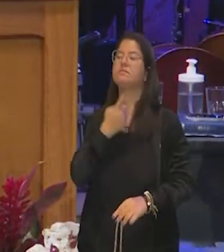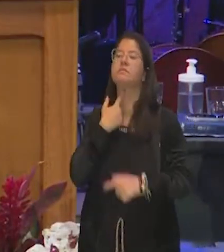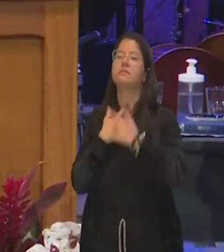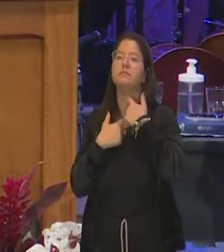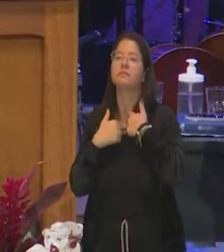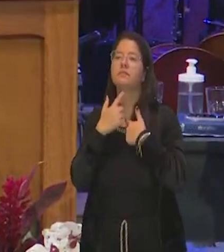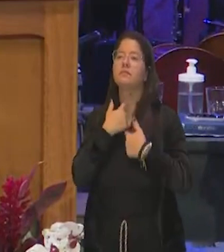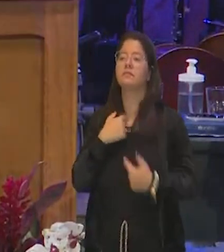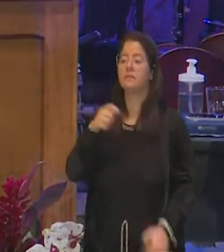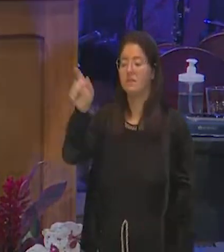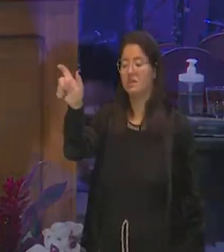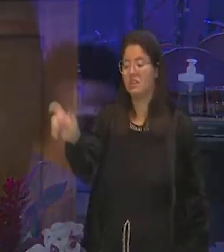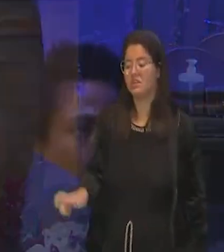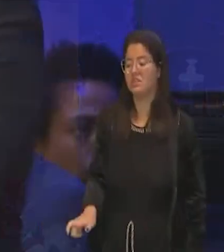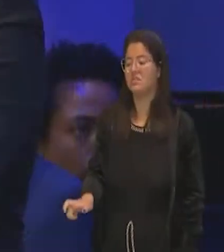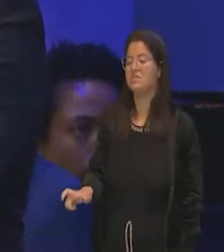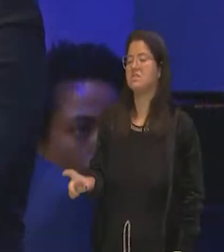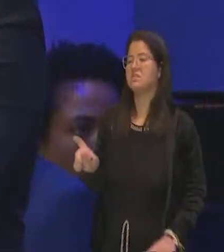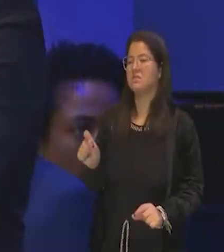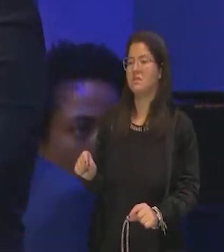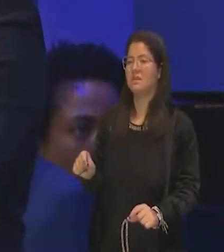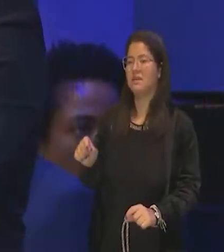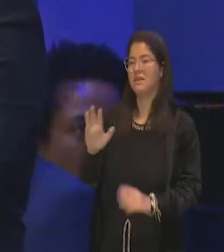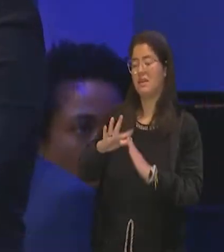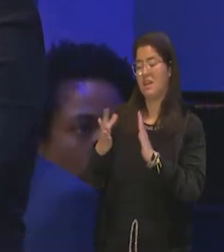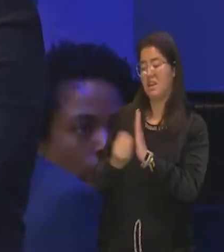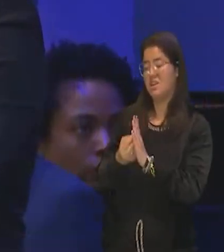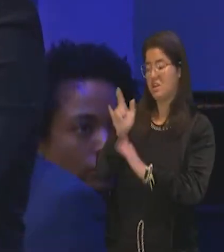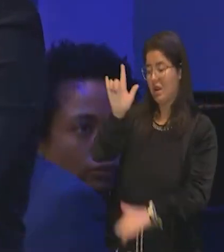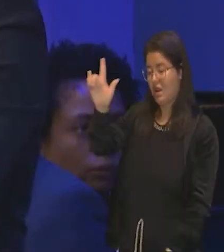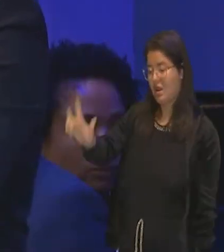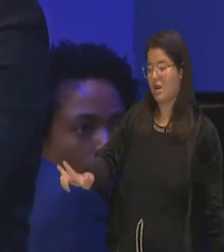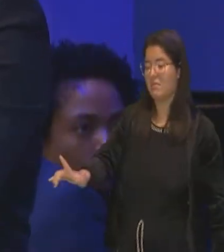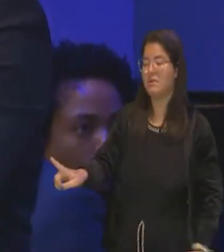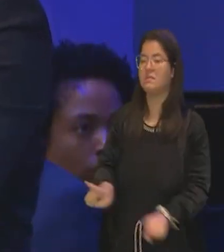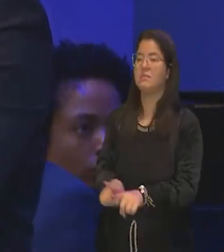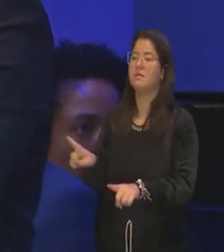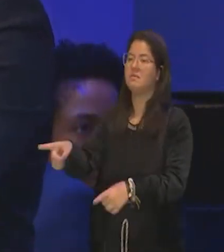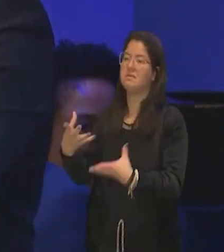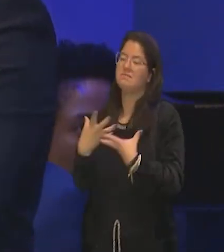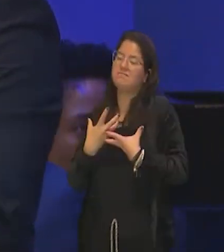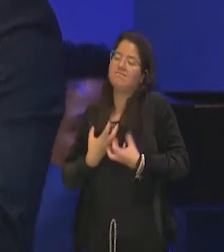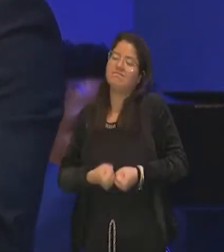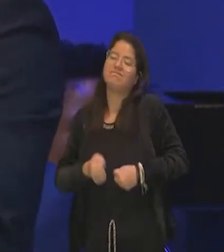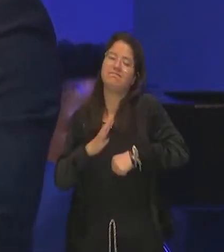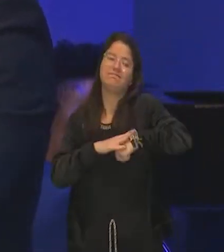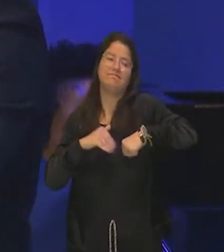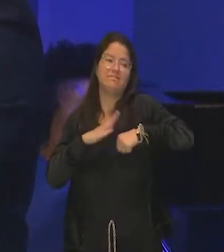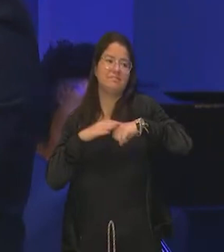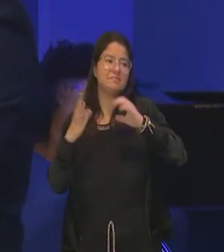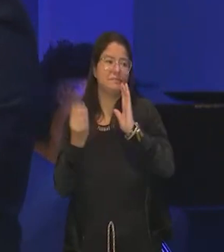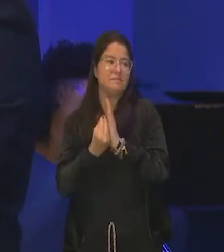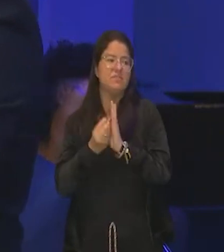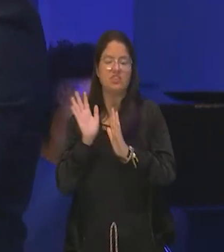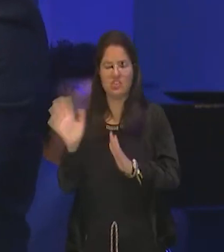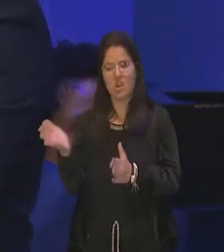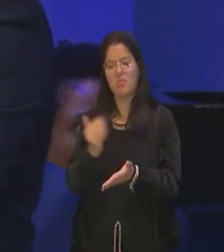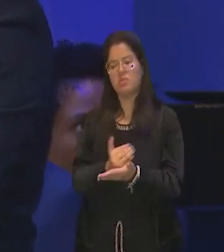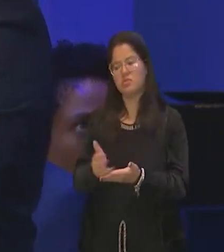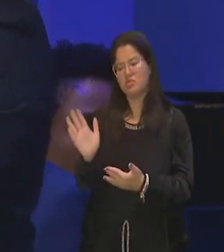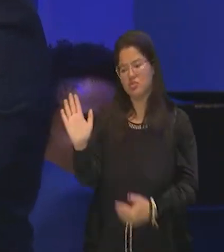que você seja amado por esta igreja, que você seja acolhido por esta igreja, como já está sendo